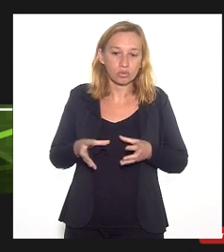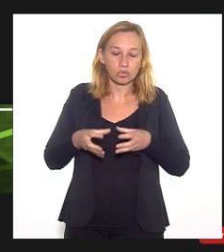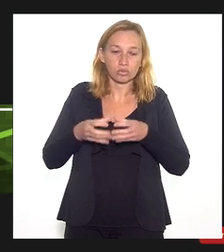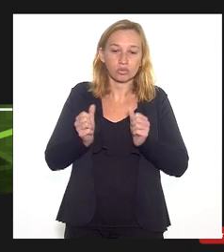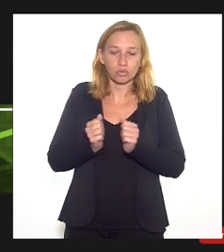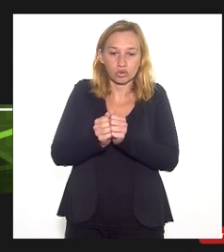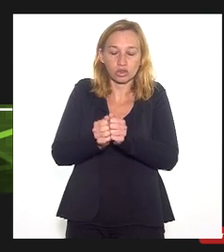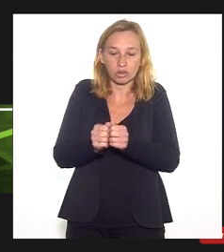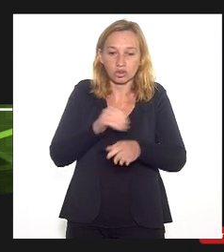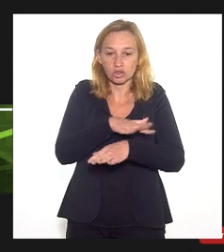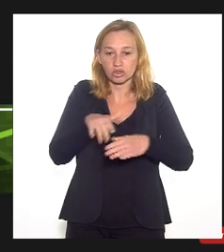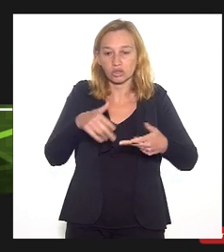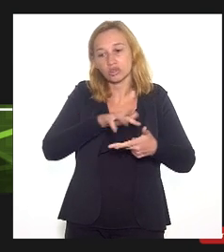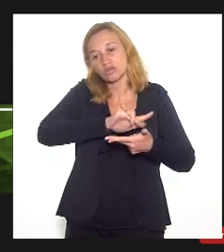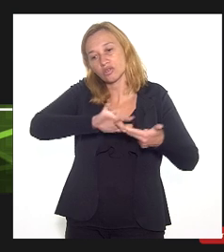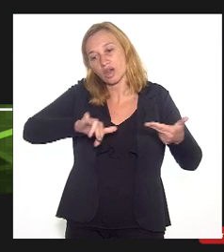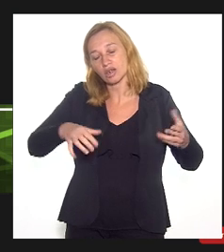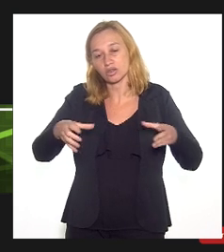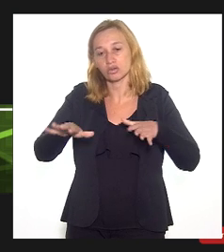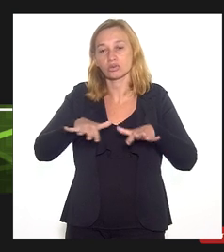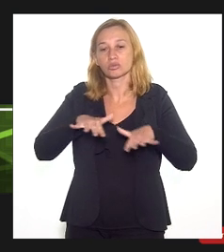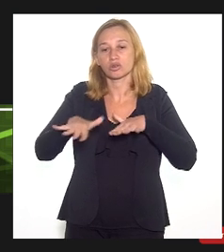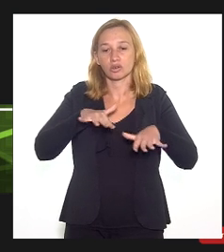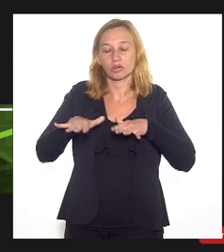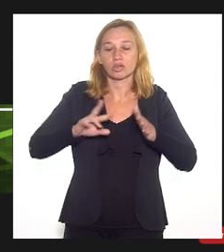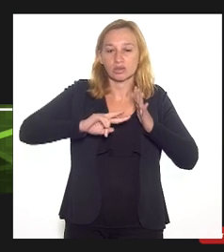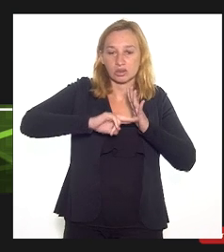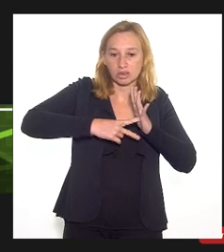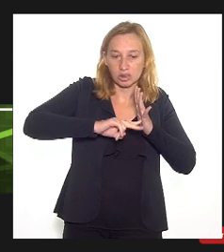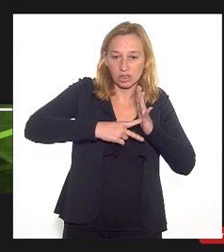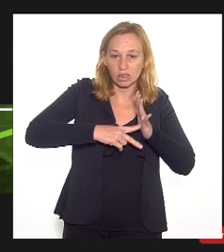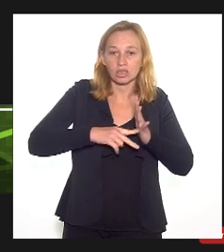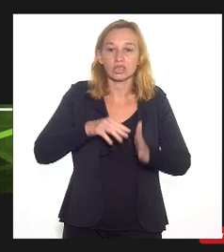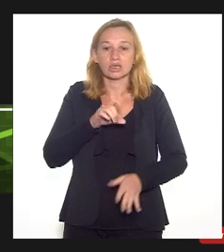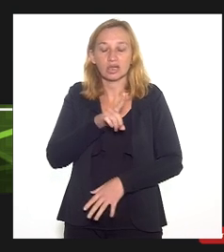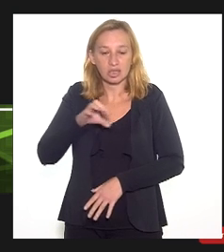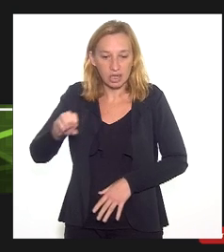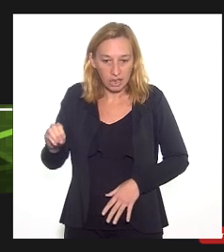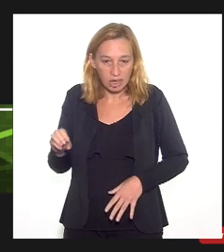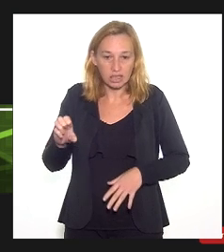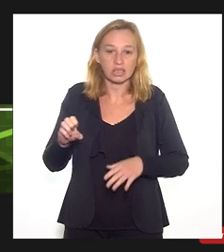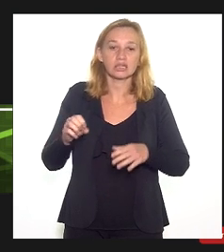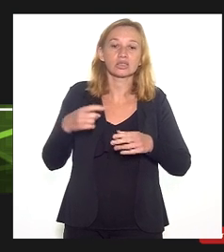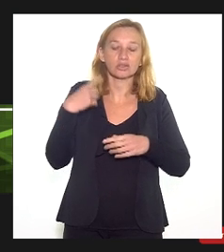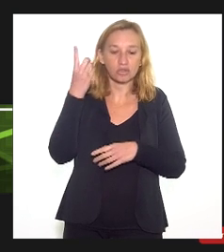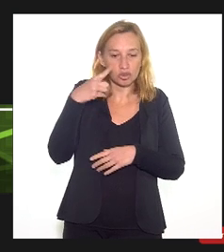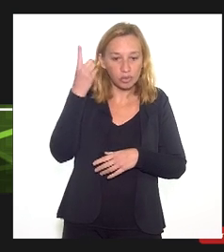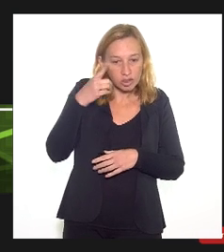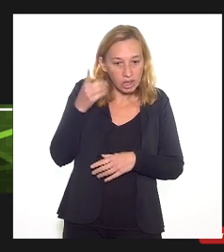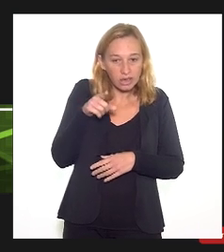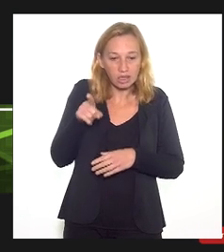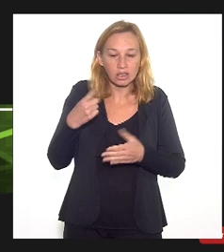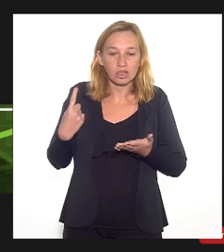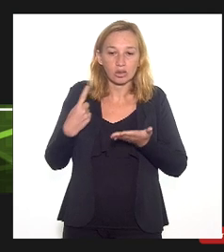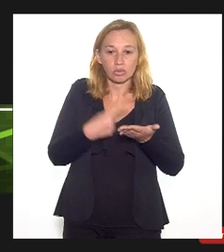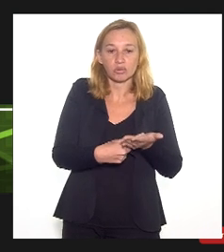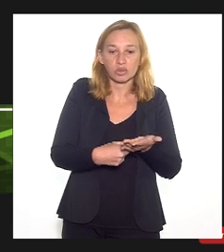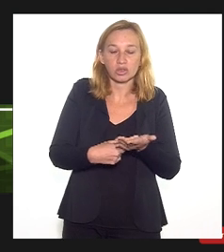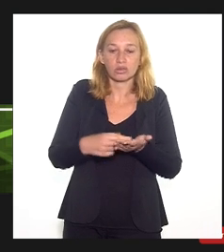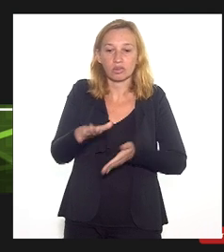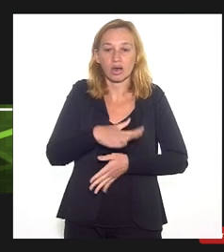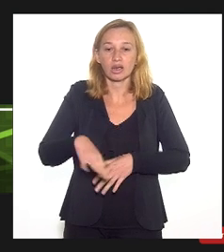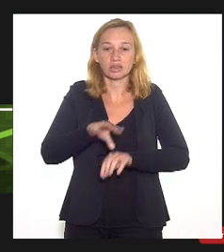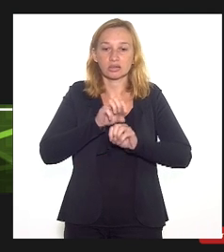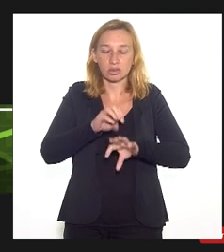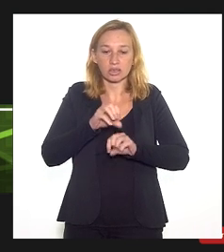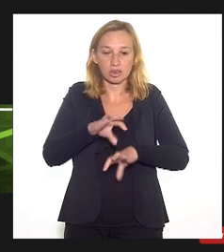verdade de diversos movimentos dos sindicatos das universidades estaduais dos DCS dos parlamentares comprometidos com a falta da educação e é